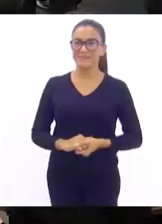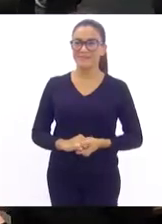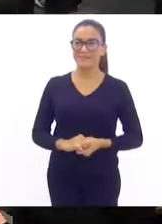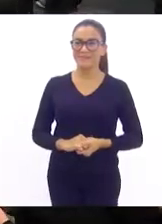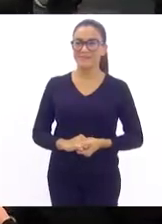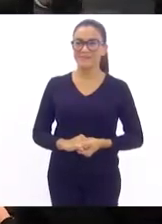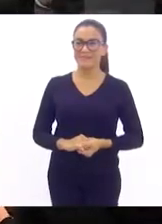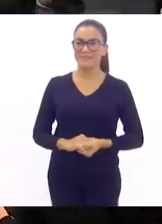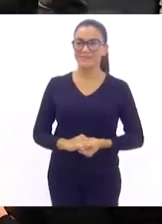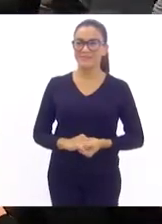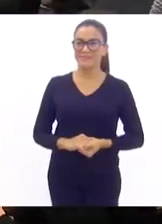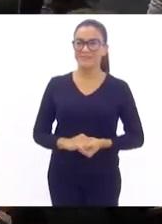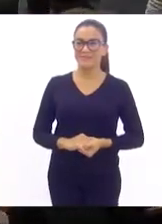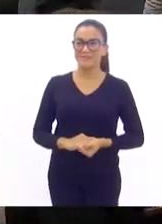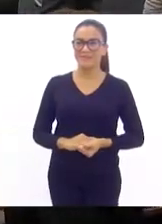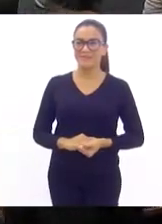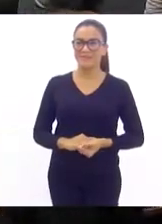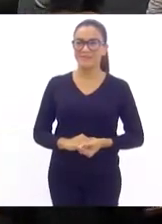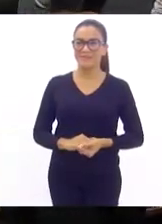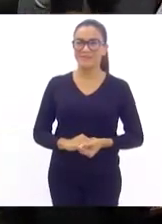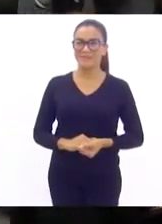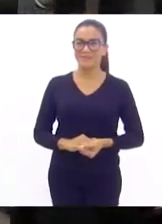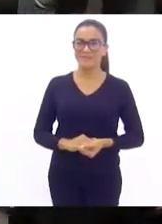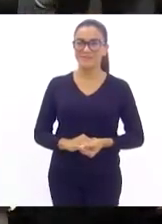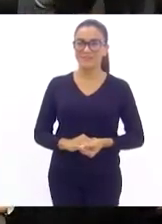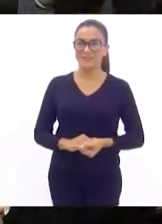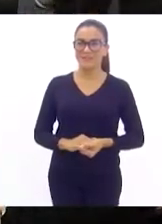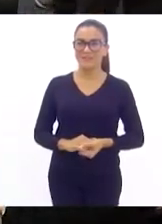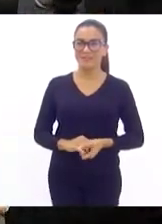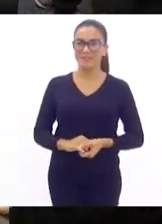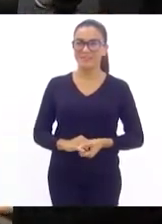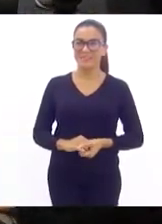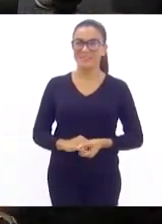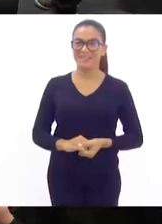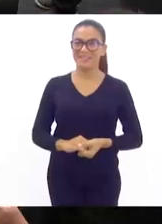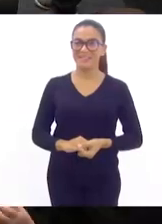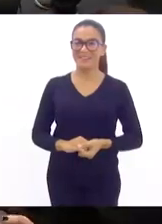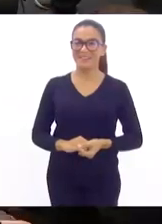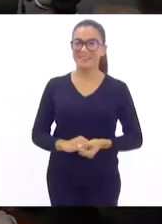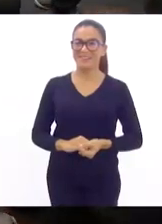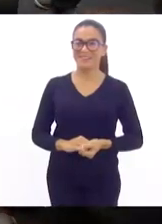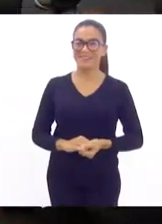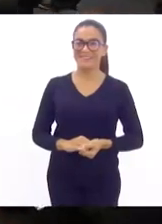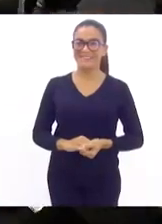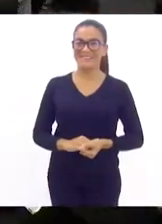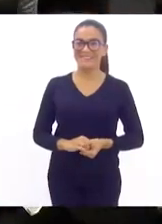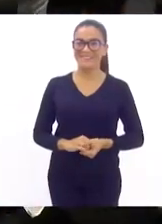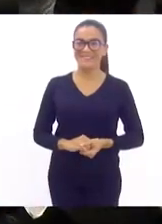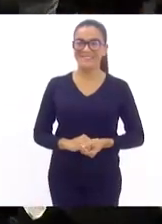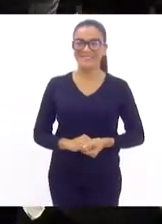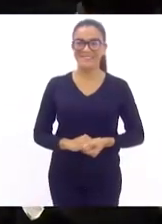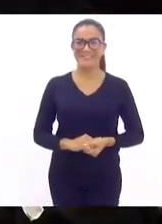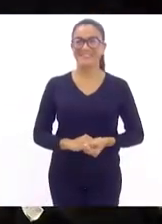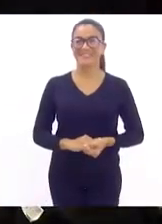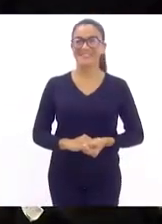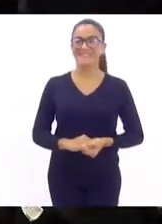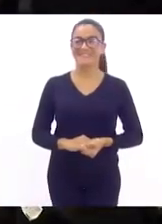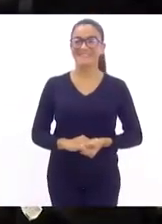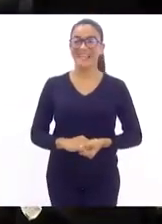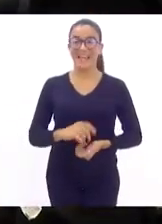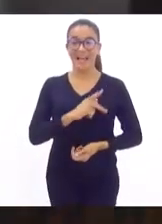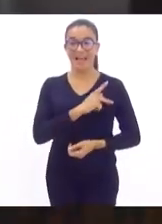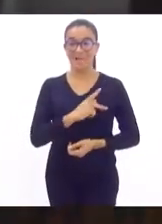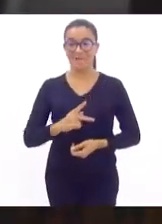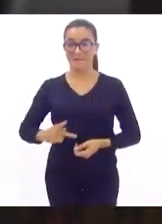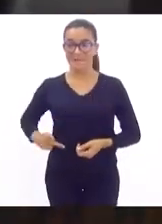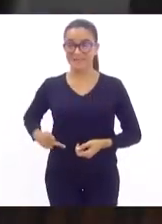presidência convida a Lucinha. A presidência convida a nobre deputada Lucinha para fazer a leitura da ata. A